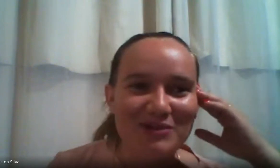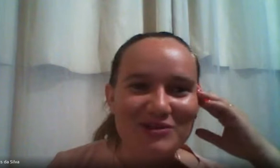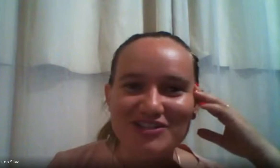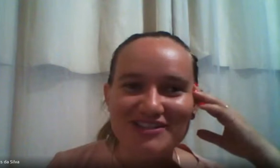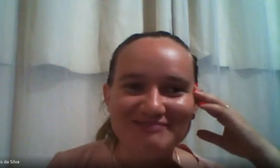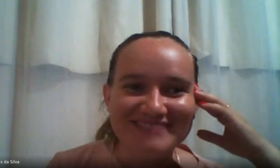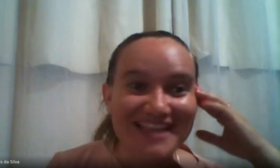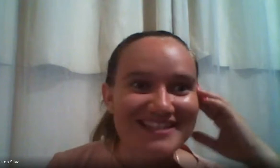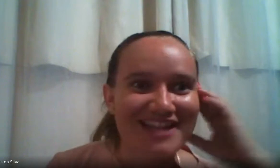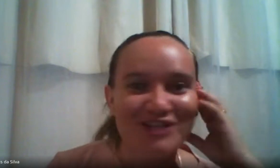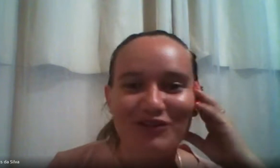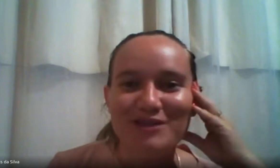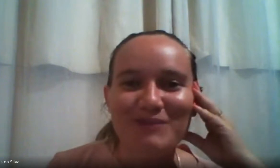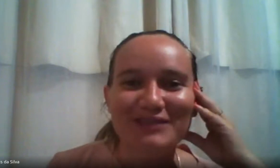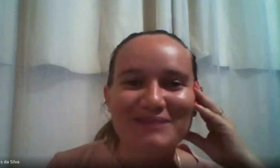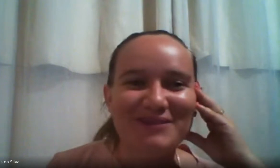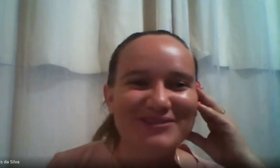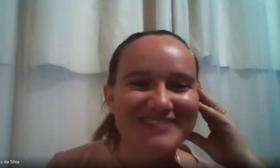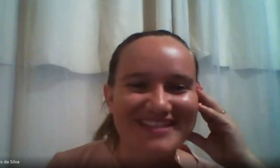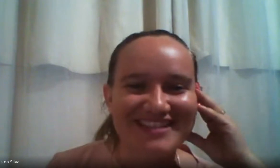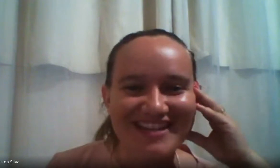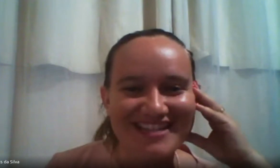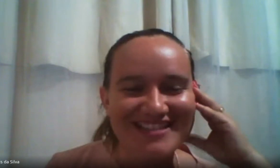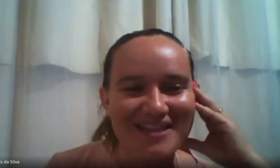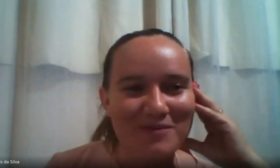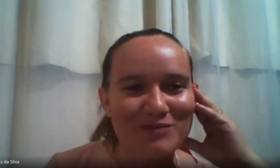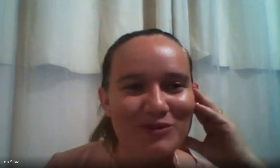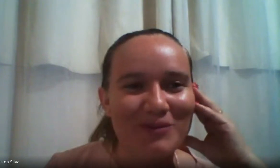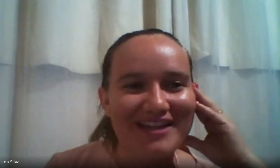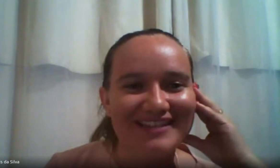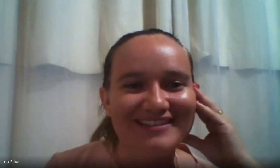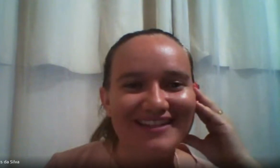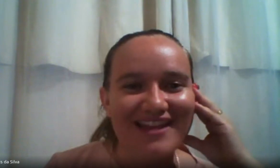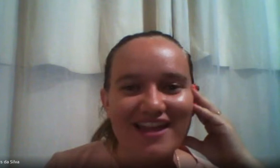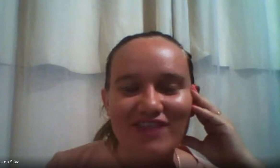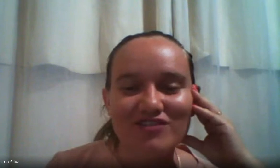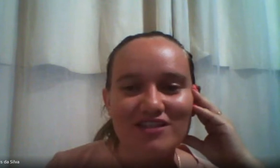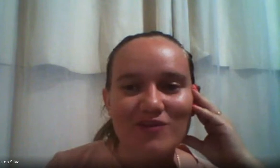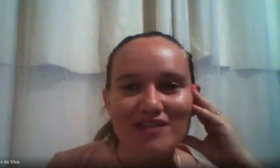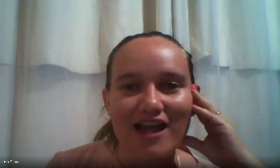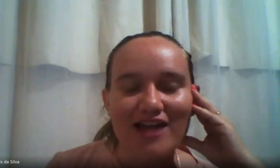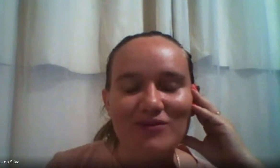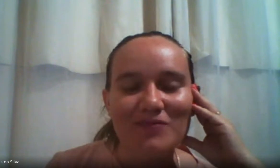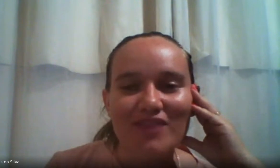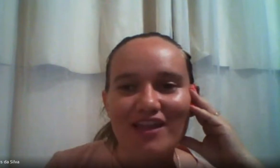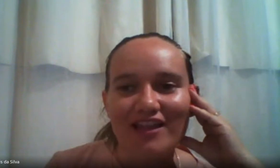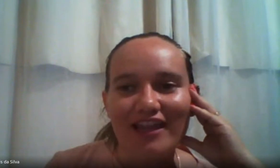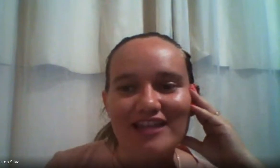obrigada pelo elogio. Esqueci, né? Já fui logo respondendo a pergunta e esqueci de agradecer. Mas muito obrigada que vocês